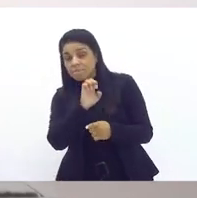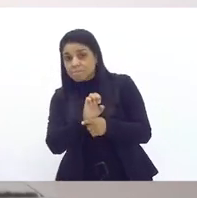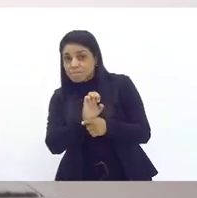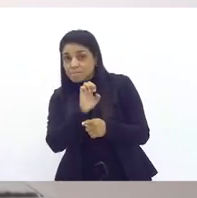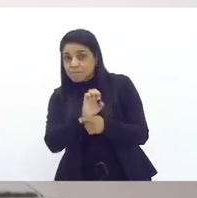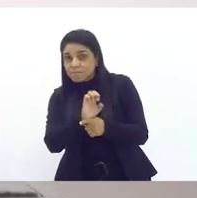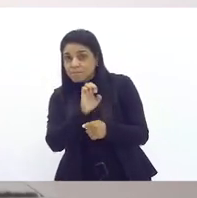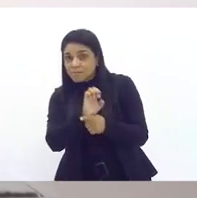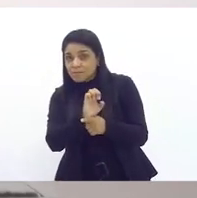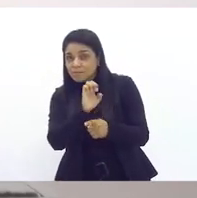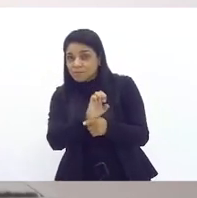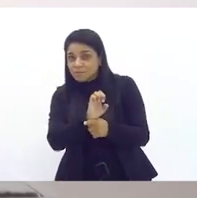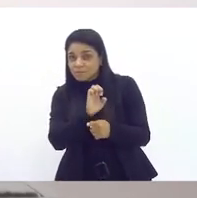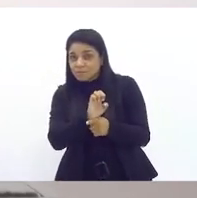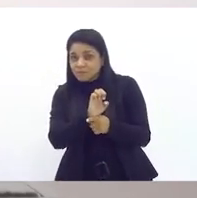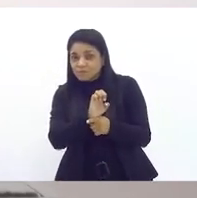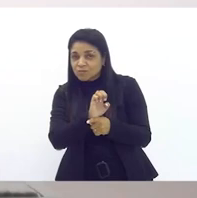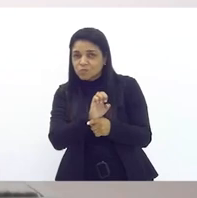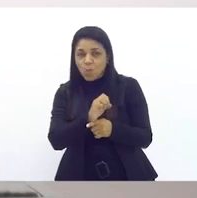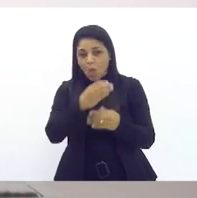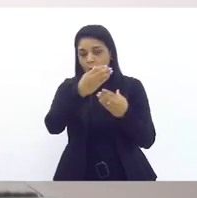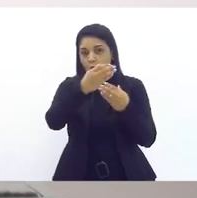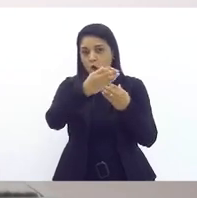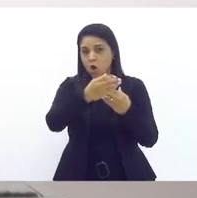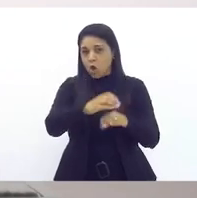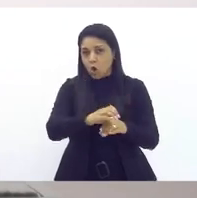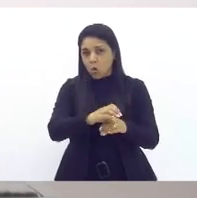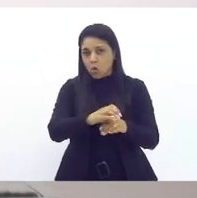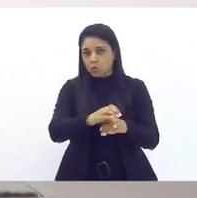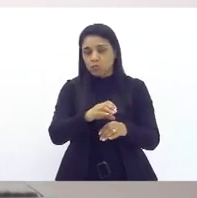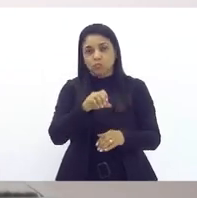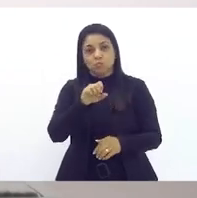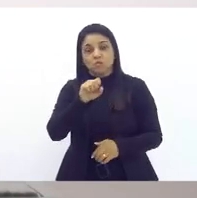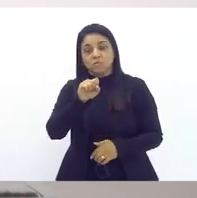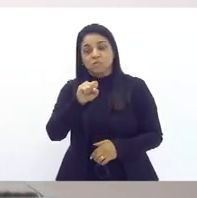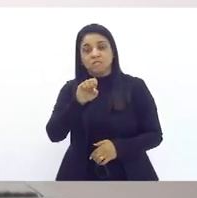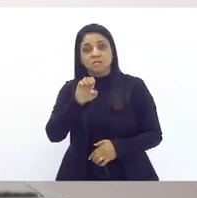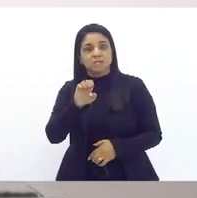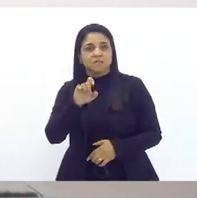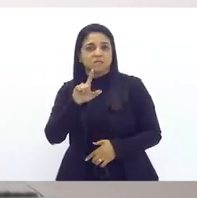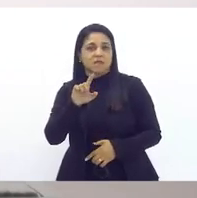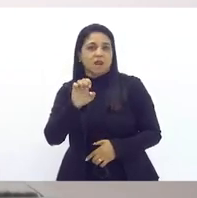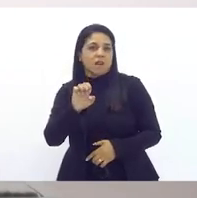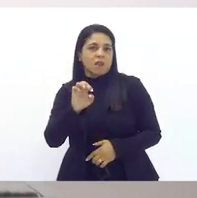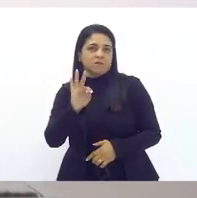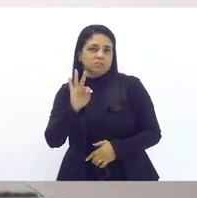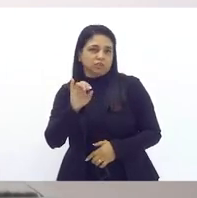estatutário, não é concurso público para seletista.